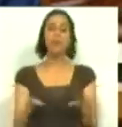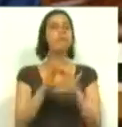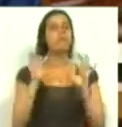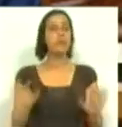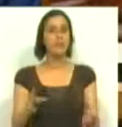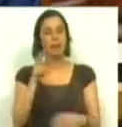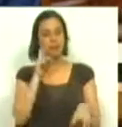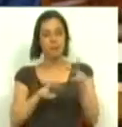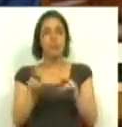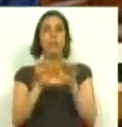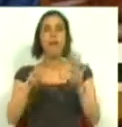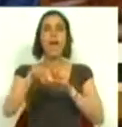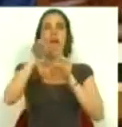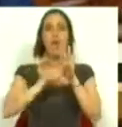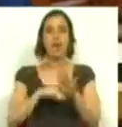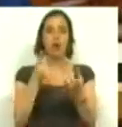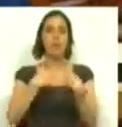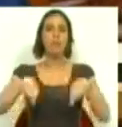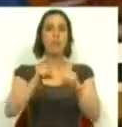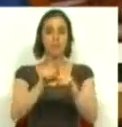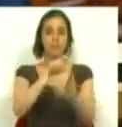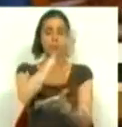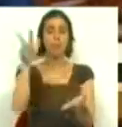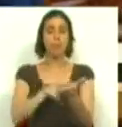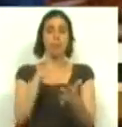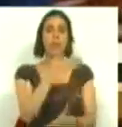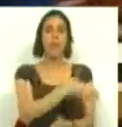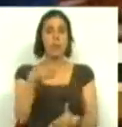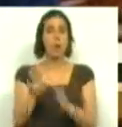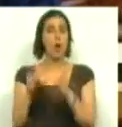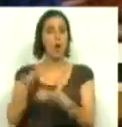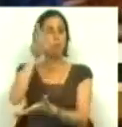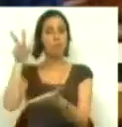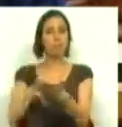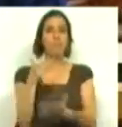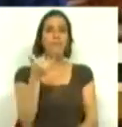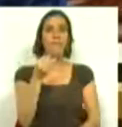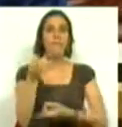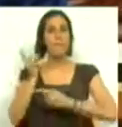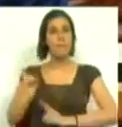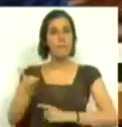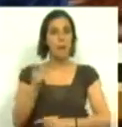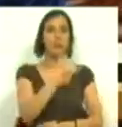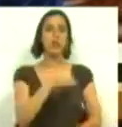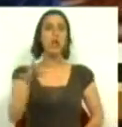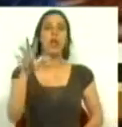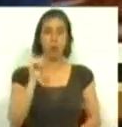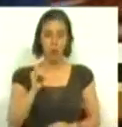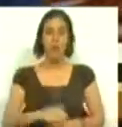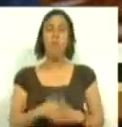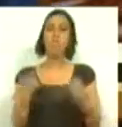pode ser observado no relatório das audições aprovado pela 11ª Comissão em 20 de março de